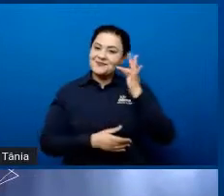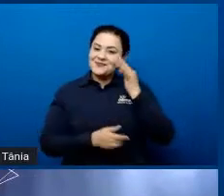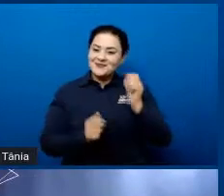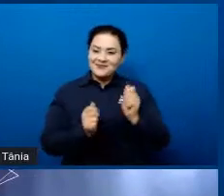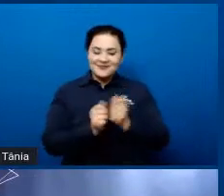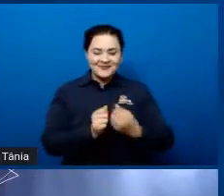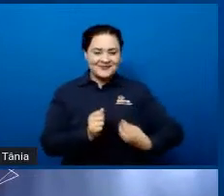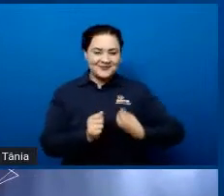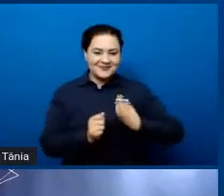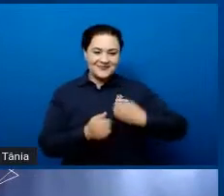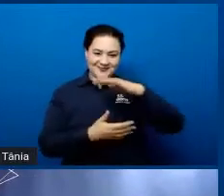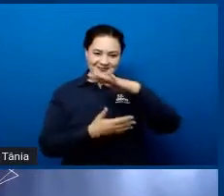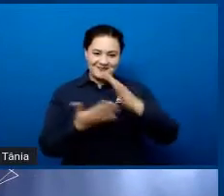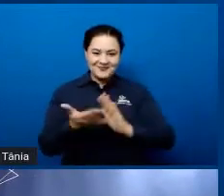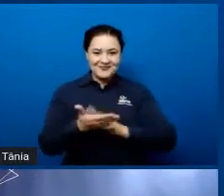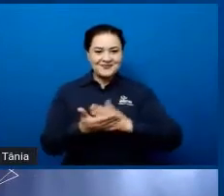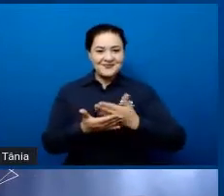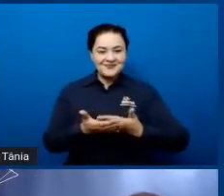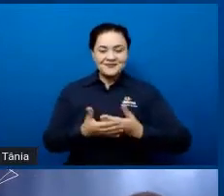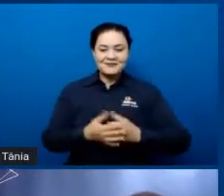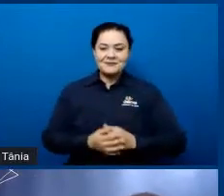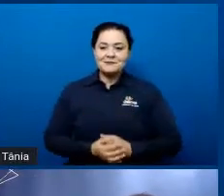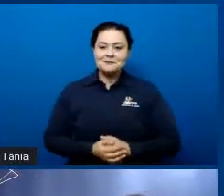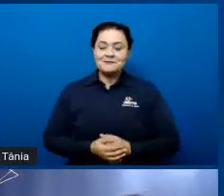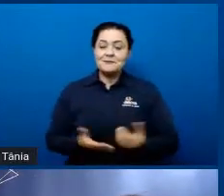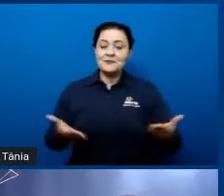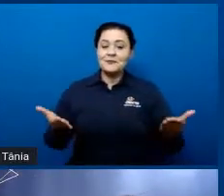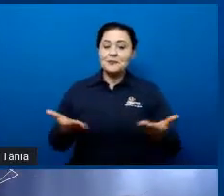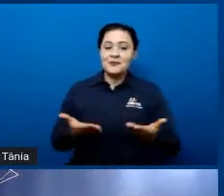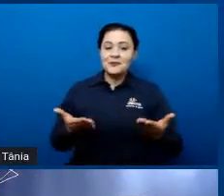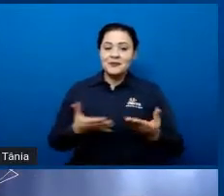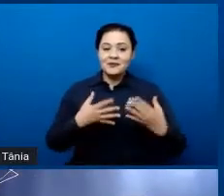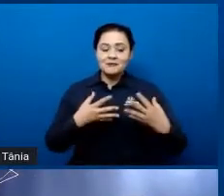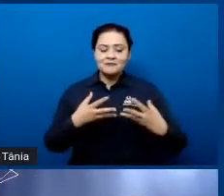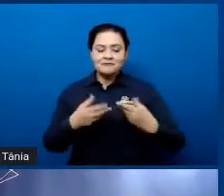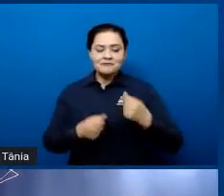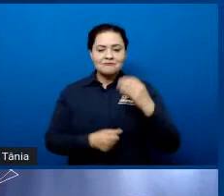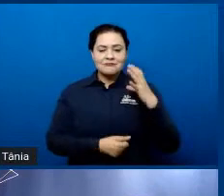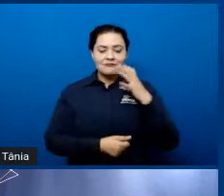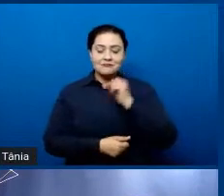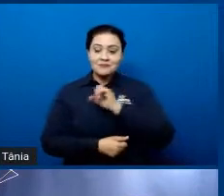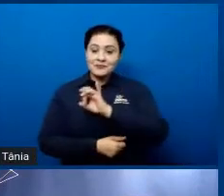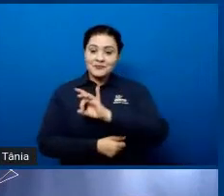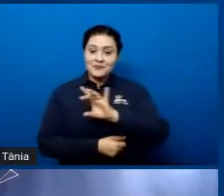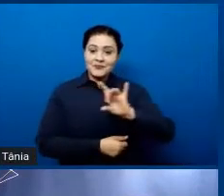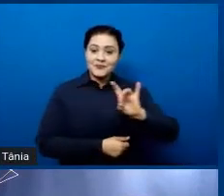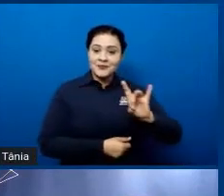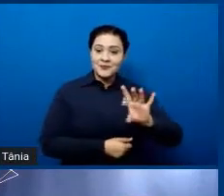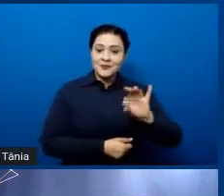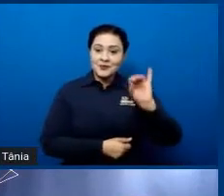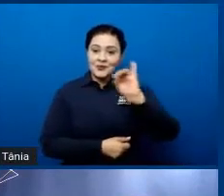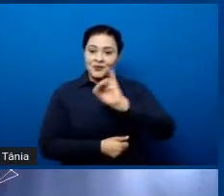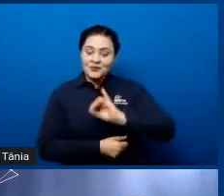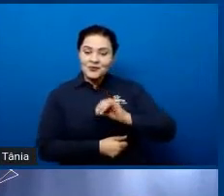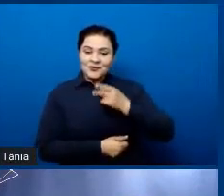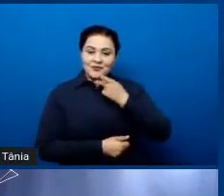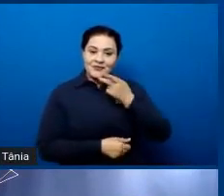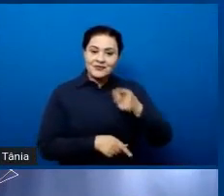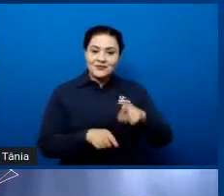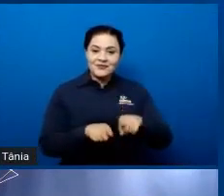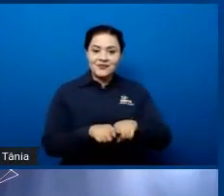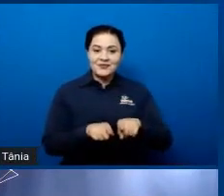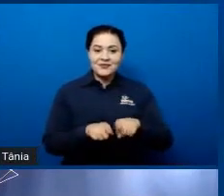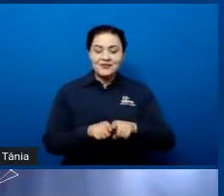gente fazendo a tradução. Então, eu peço, né, rapidinho que cada um diga o seu oi, e